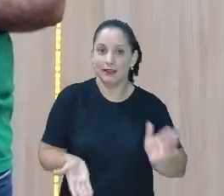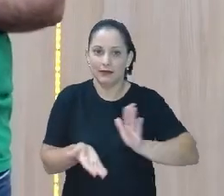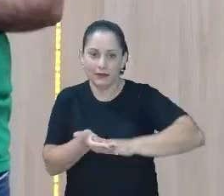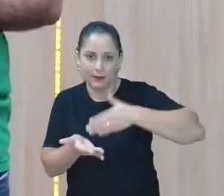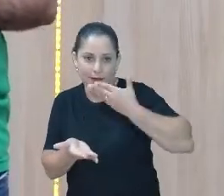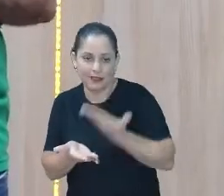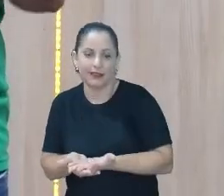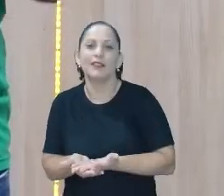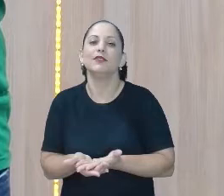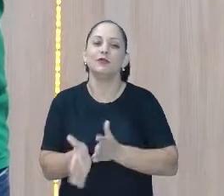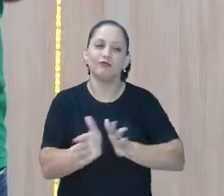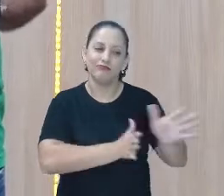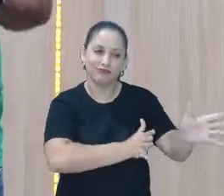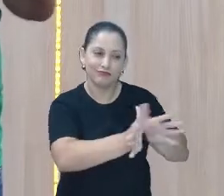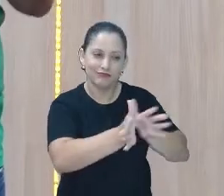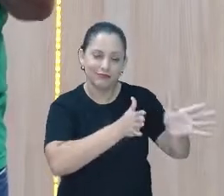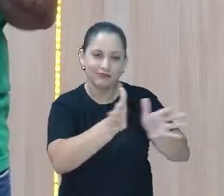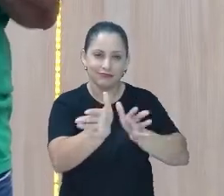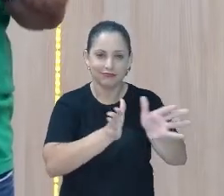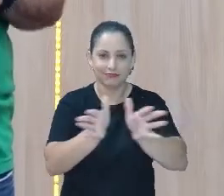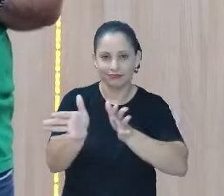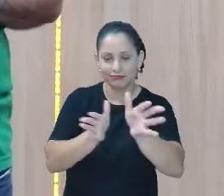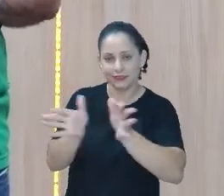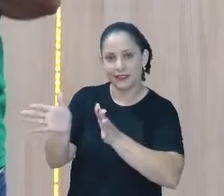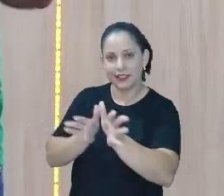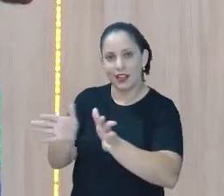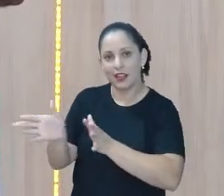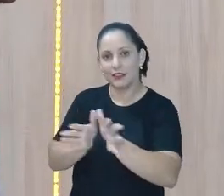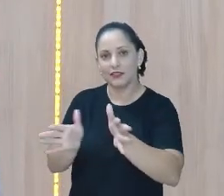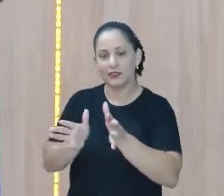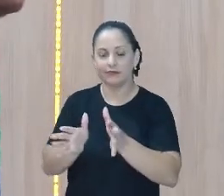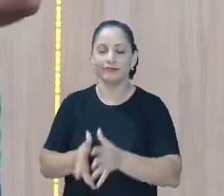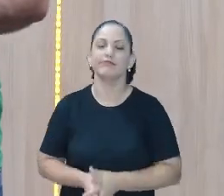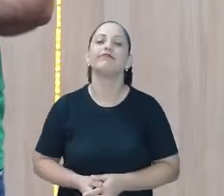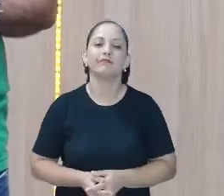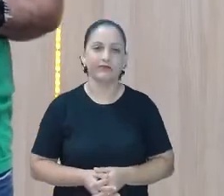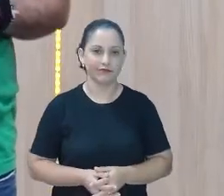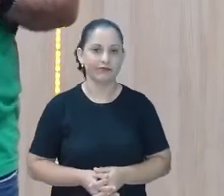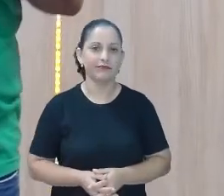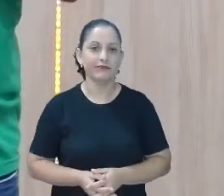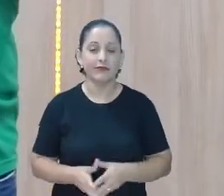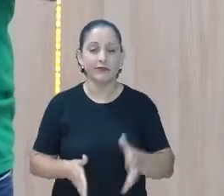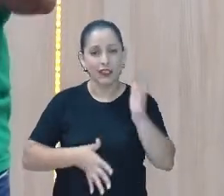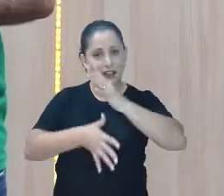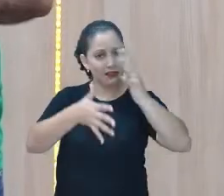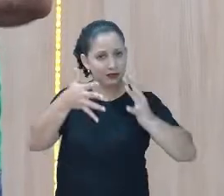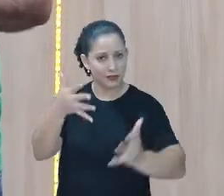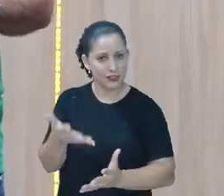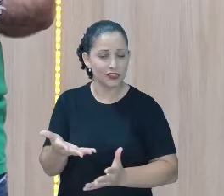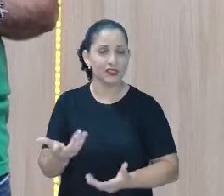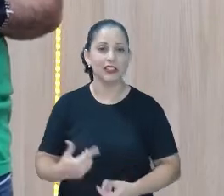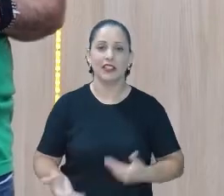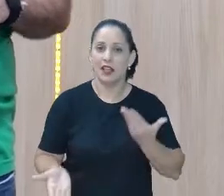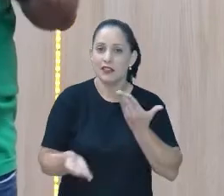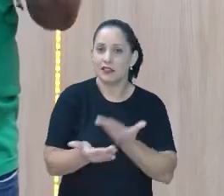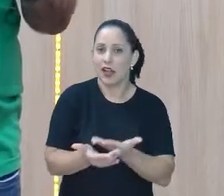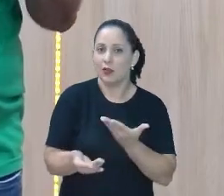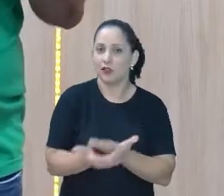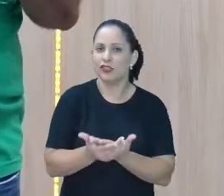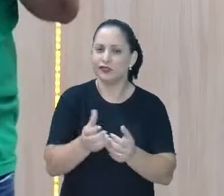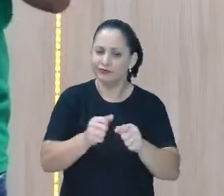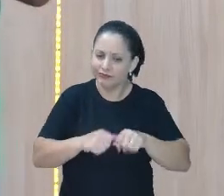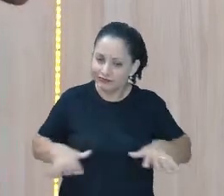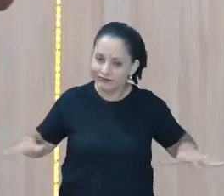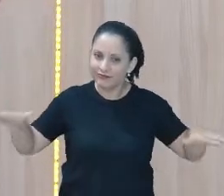traduzindo aí aquilo que a gente está falando aqui para vocês, para a linguagem brasileira de sinais, de forma que nossas aulas se